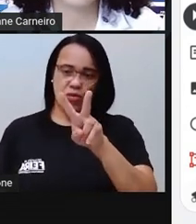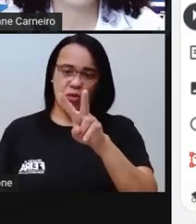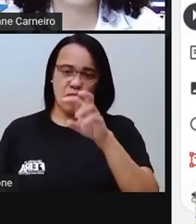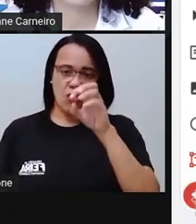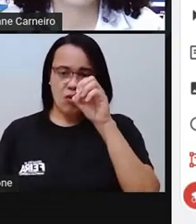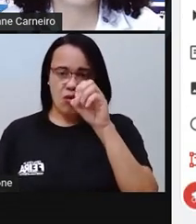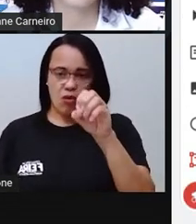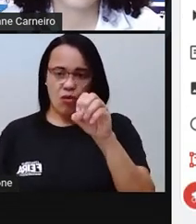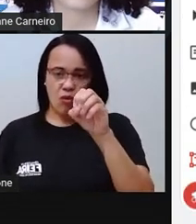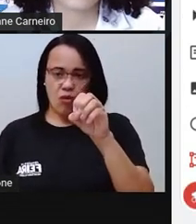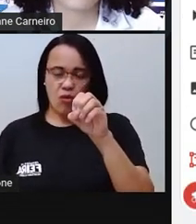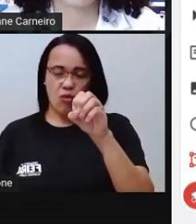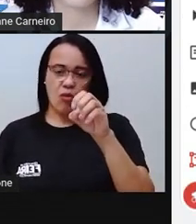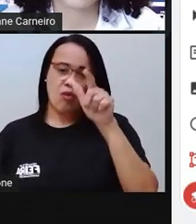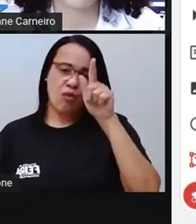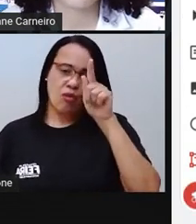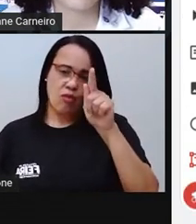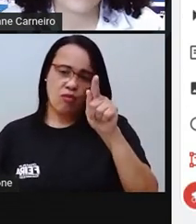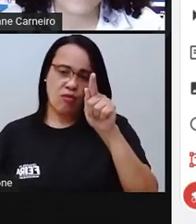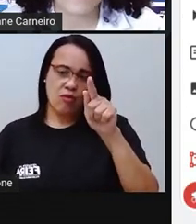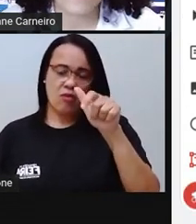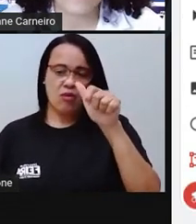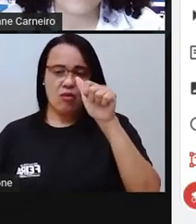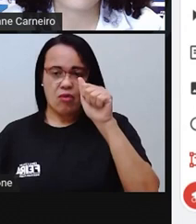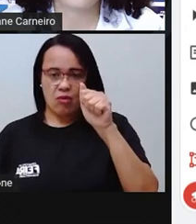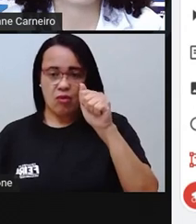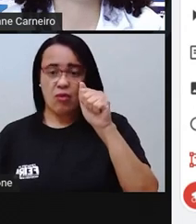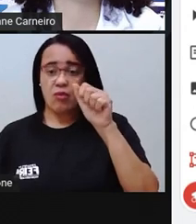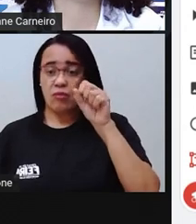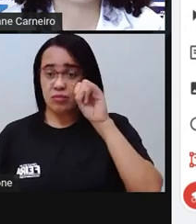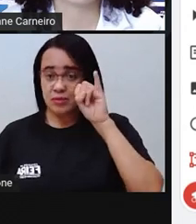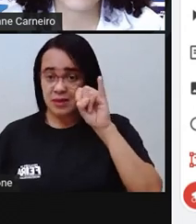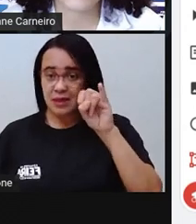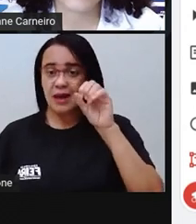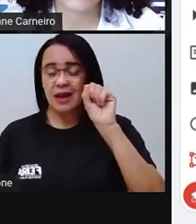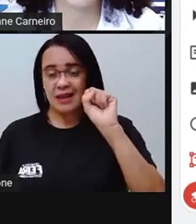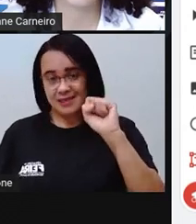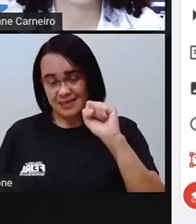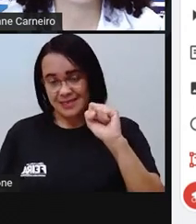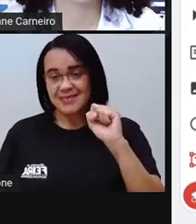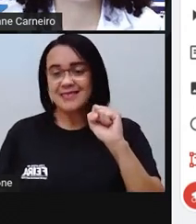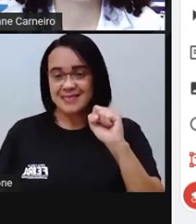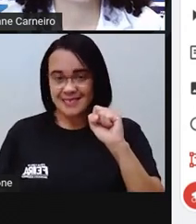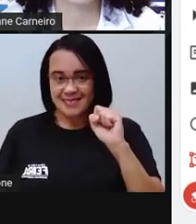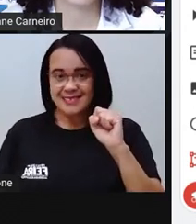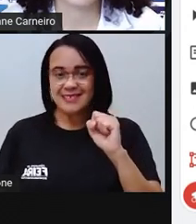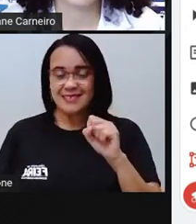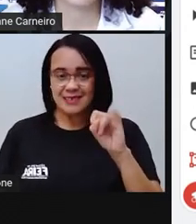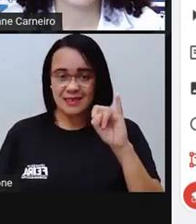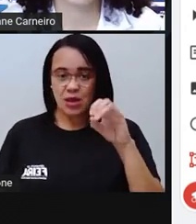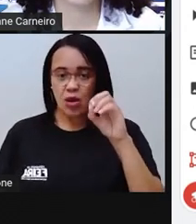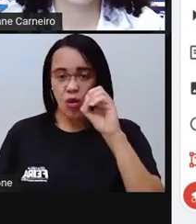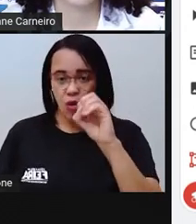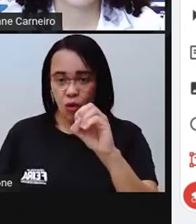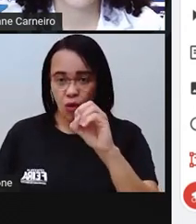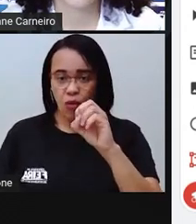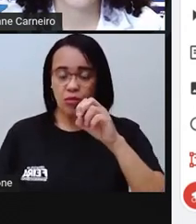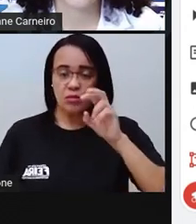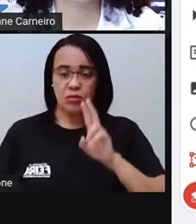Pro. A vogal A, a vogal E, I,